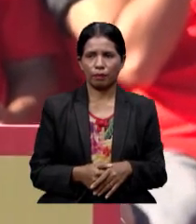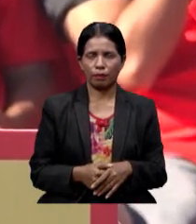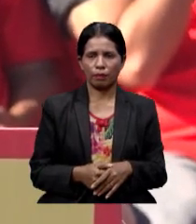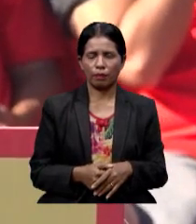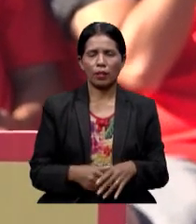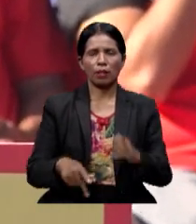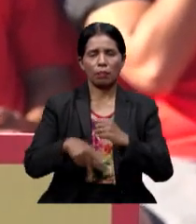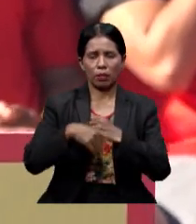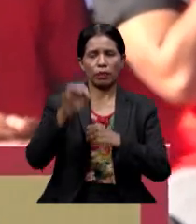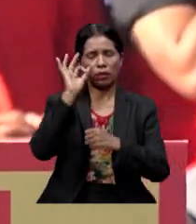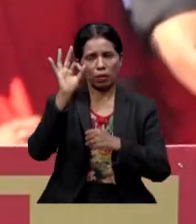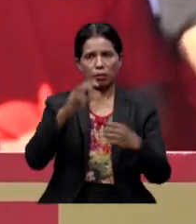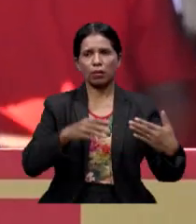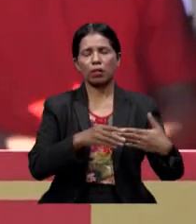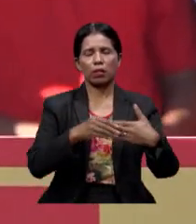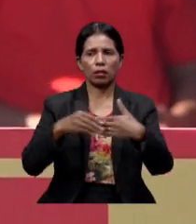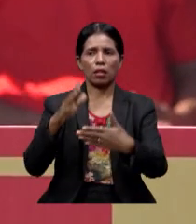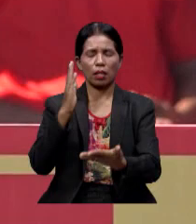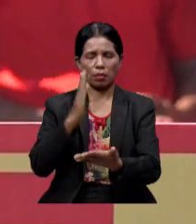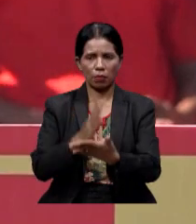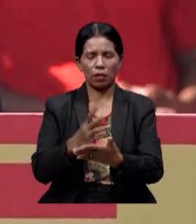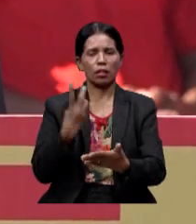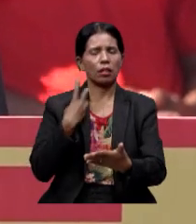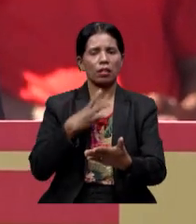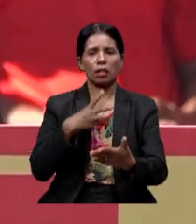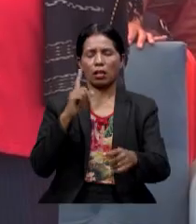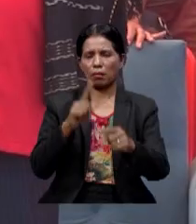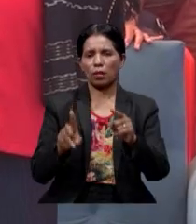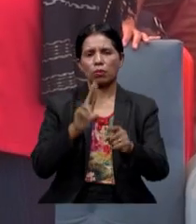Fretelin mak ukun, se combate ida be familiarismo ne.